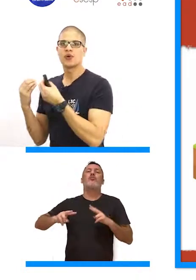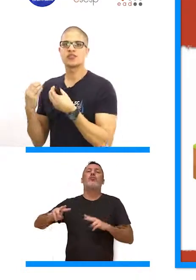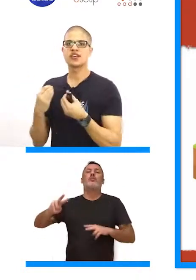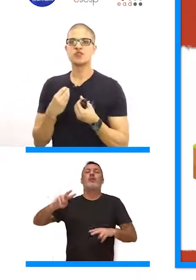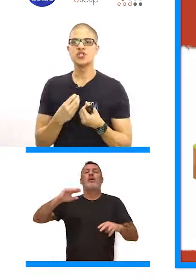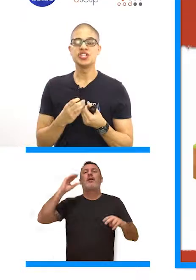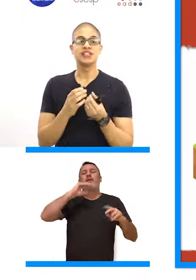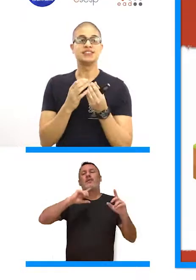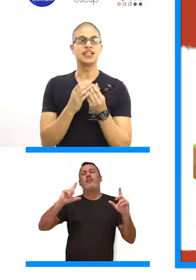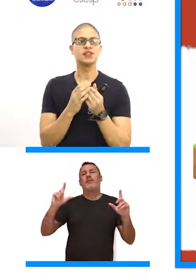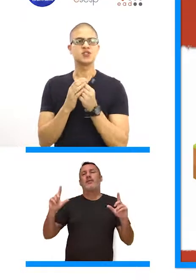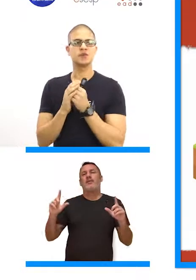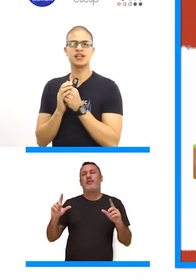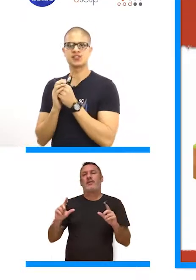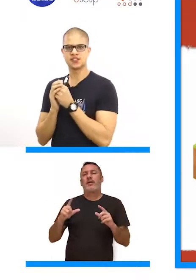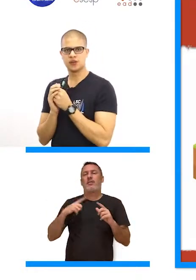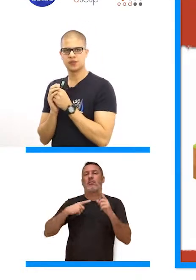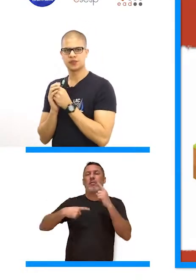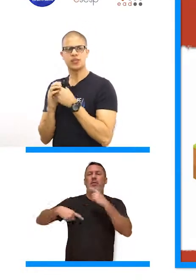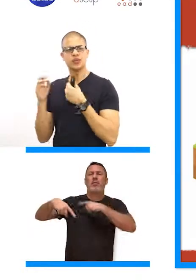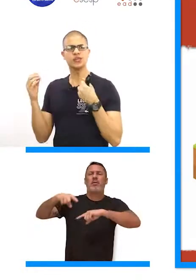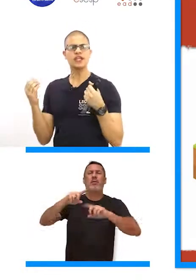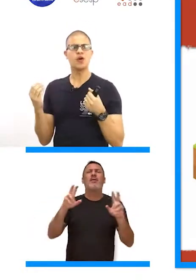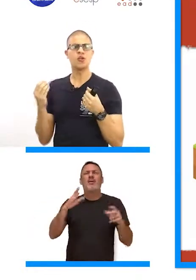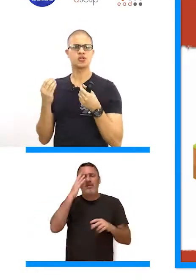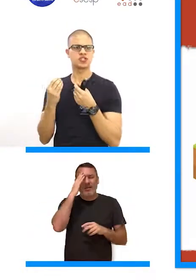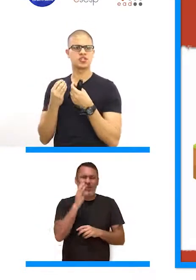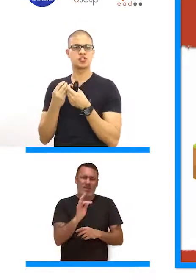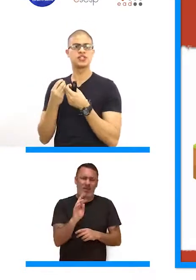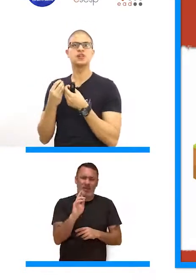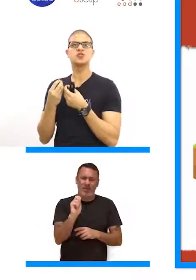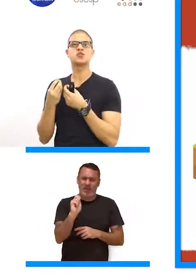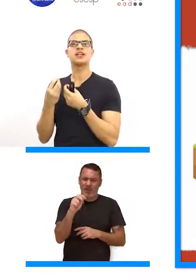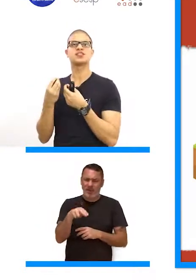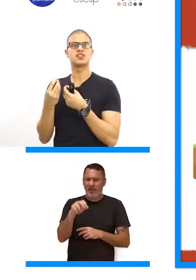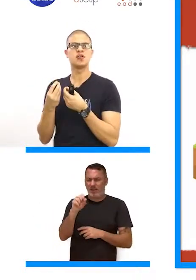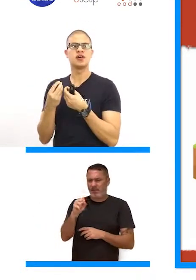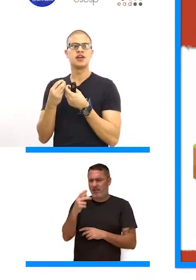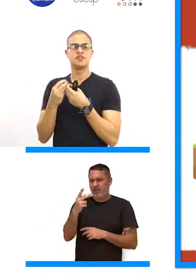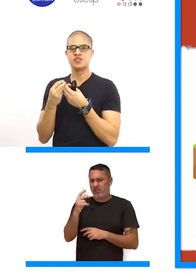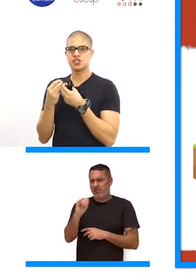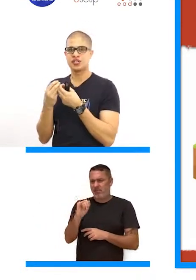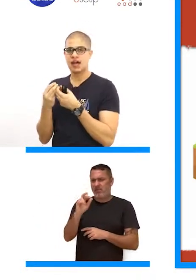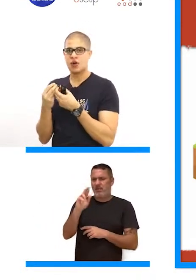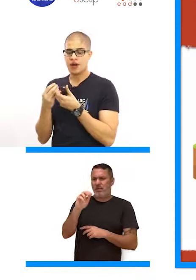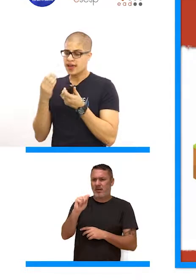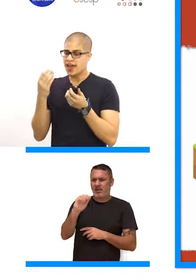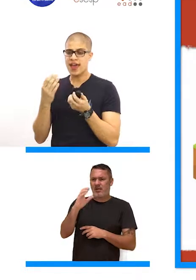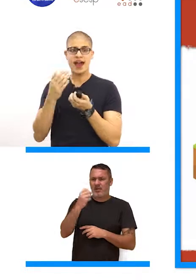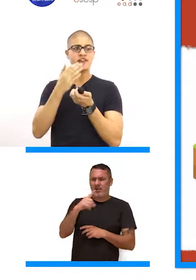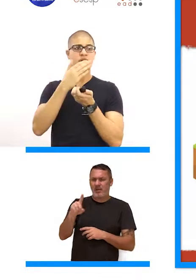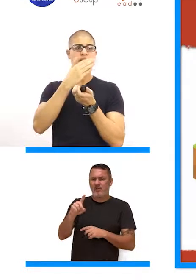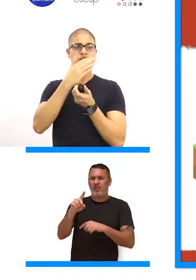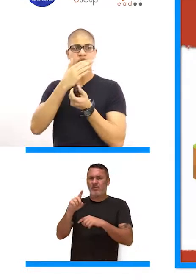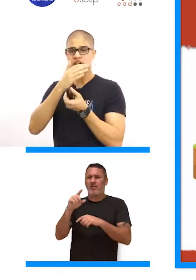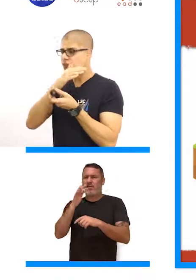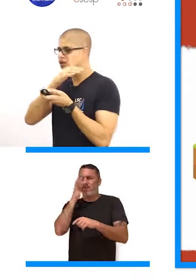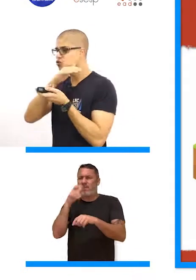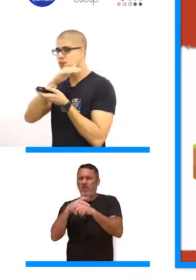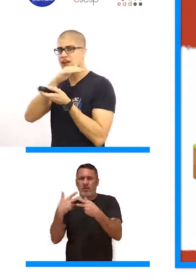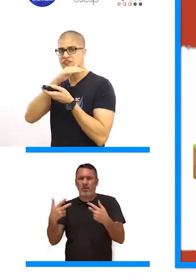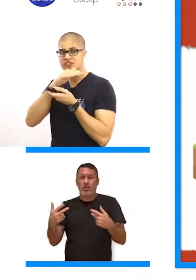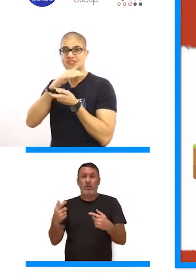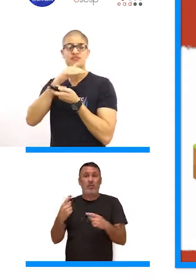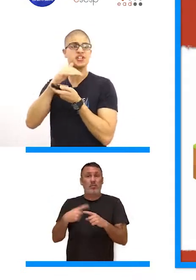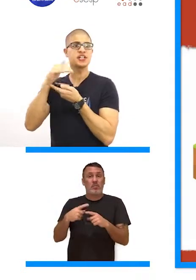relação ao processo de transpiração. E o que é o processo de transpiração vegetal? É a evaporação de água